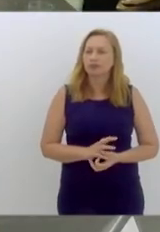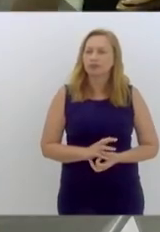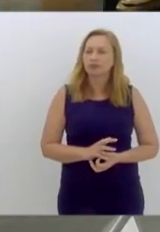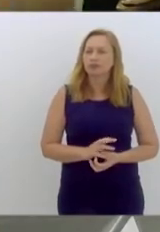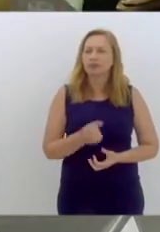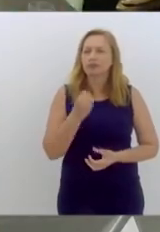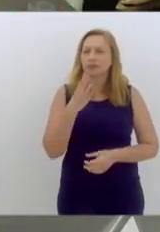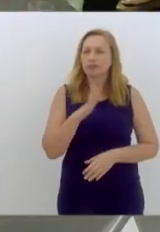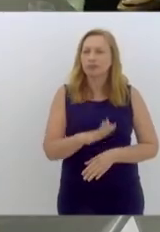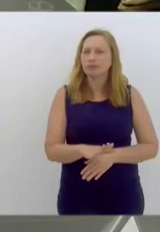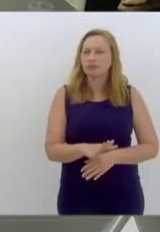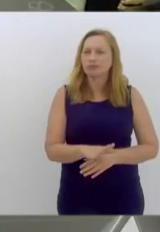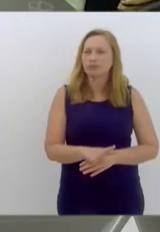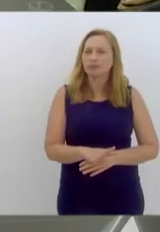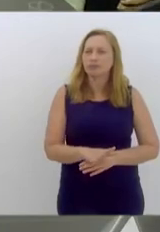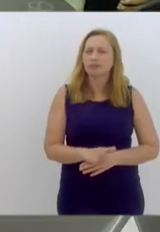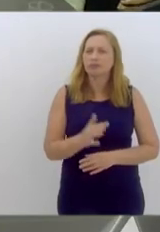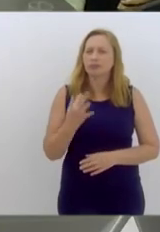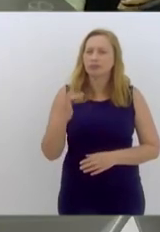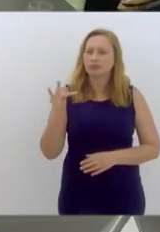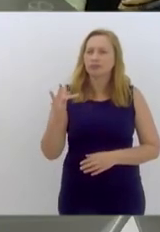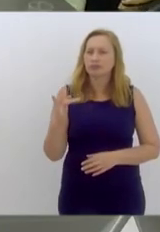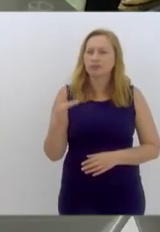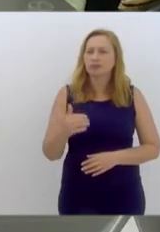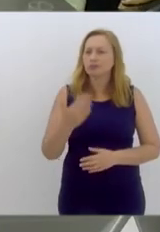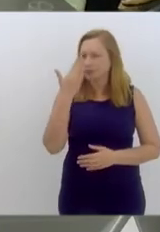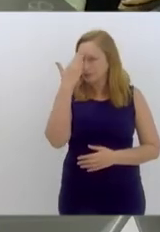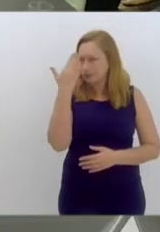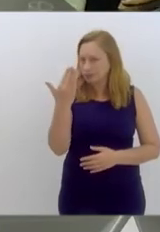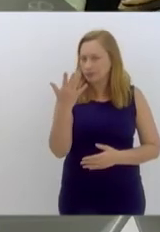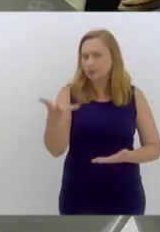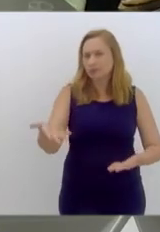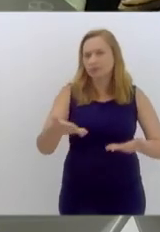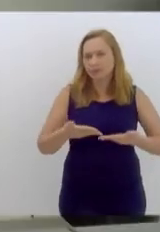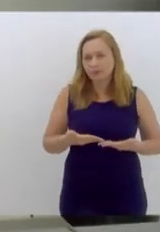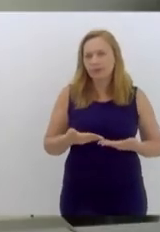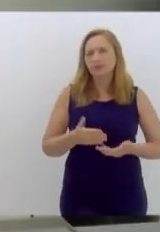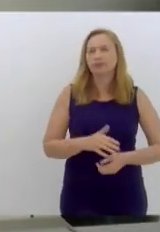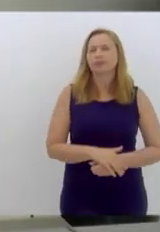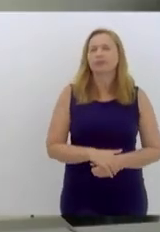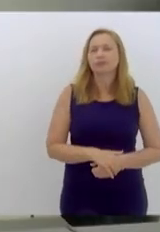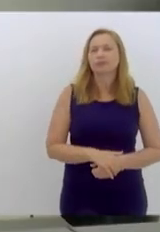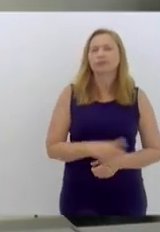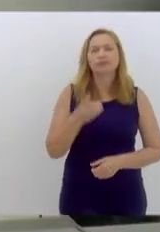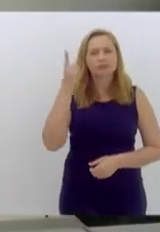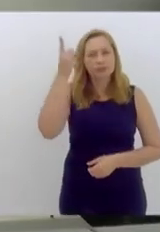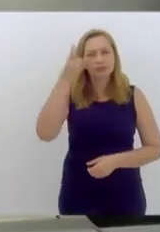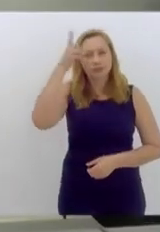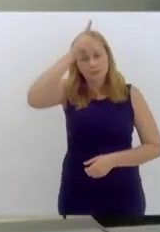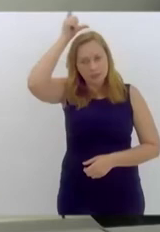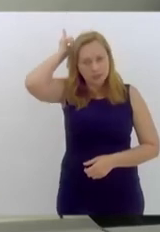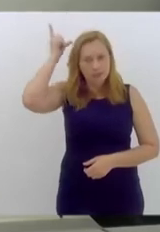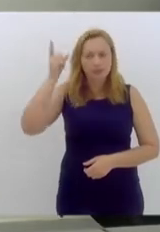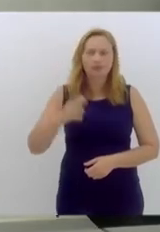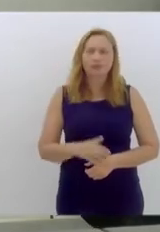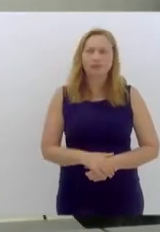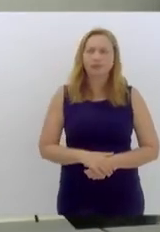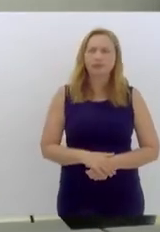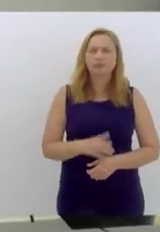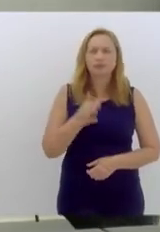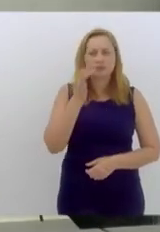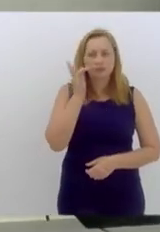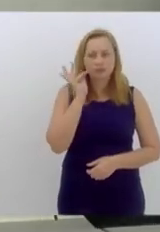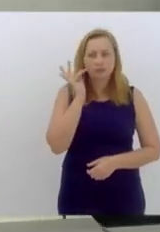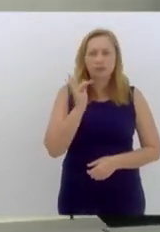boa tarde. Eu vou ser breve. Primeiramente, queria agradecer ao convite feito pelo deputado Luiz Paulo e pelo deputado